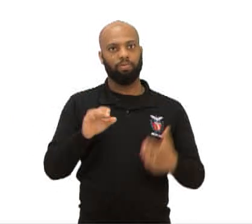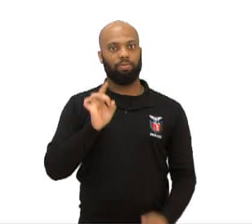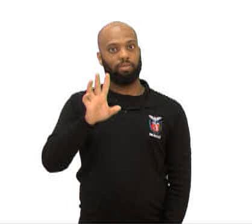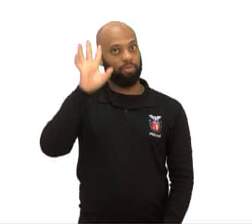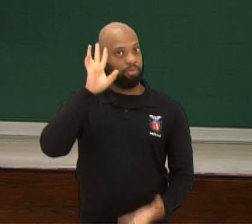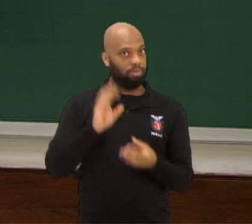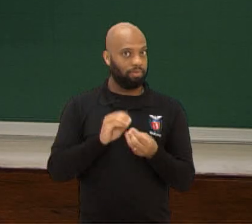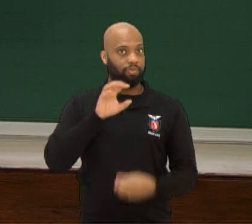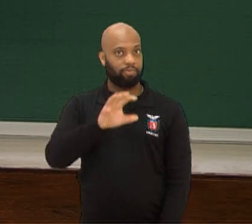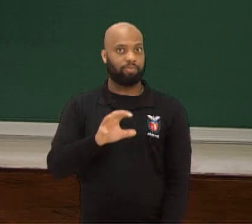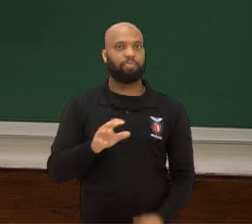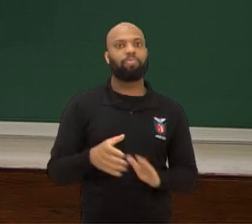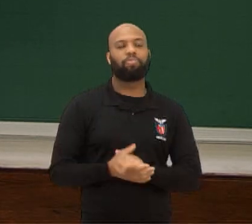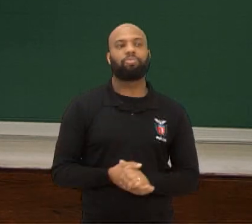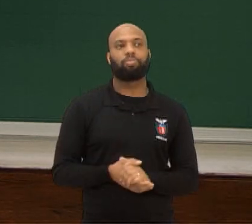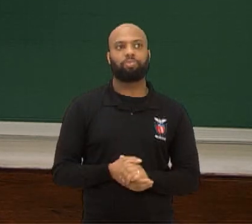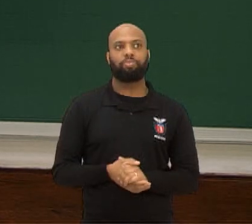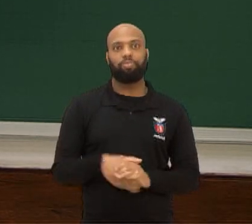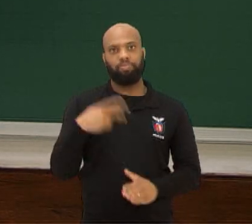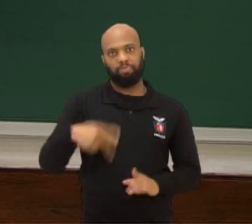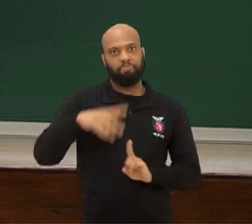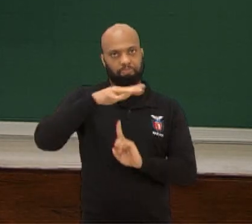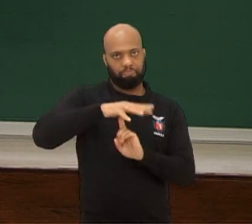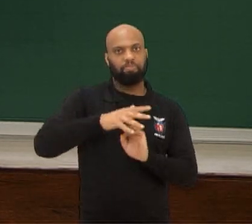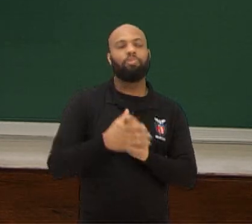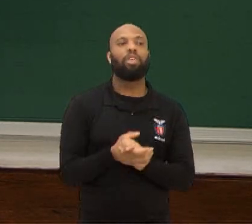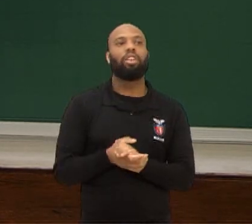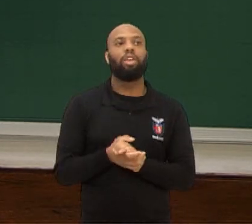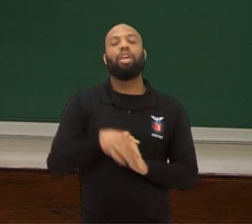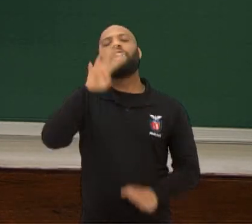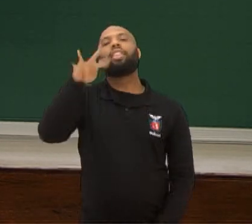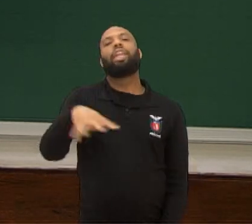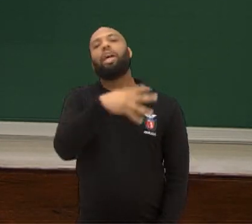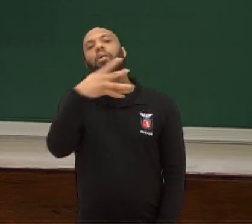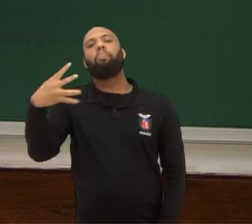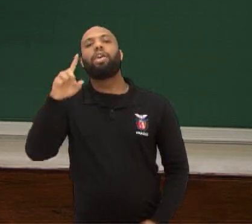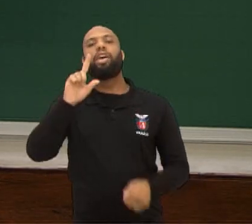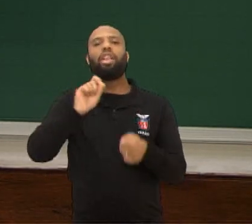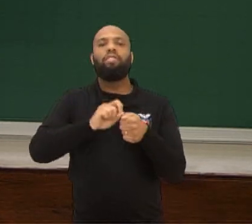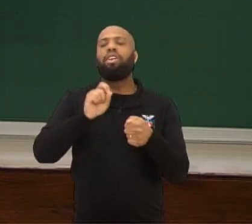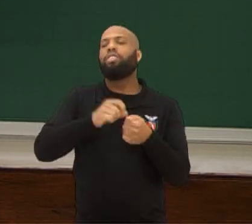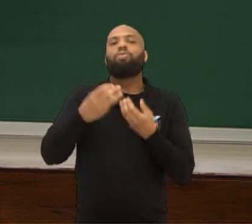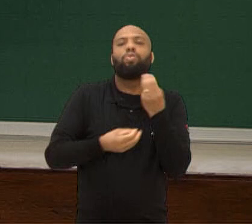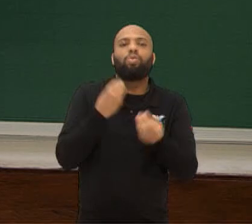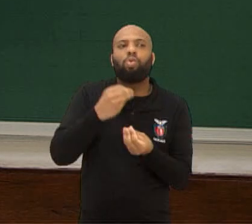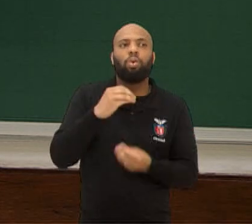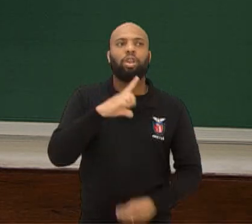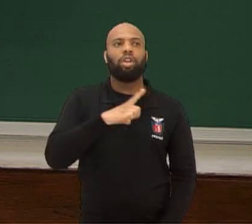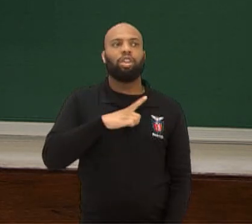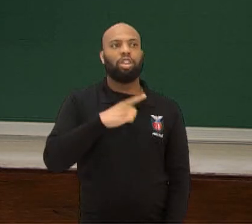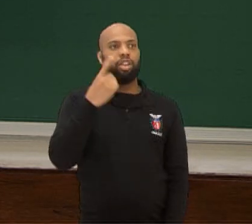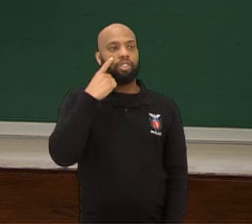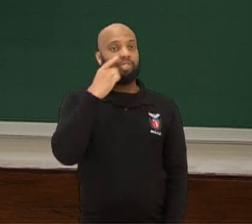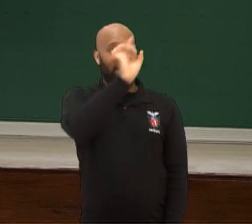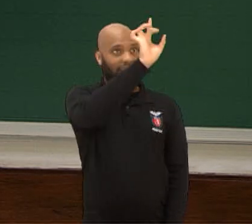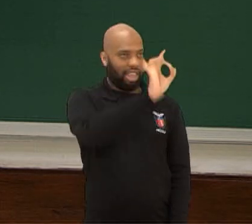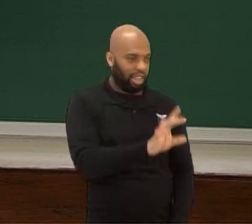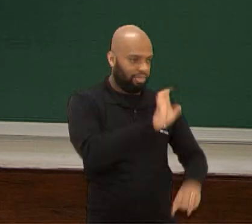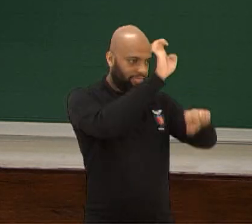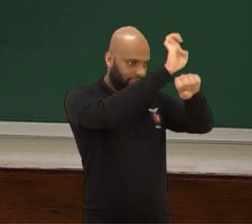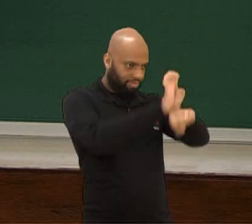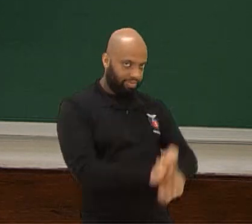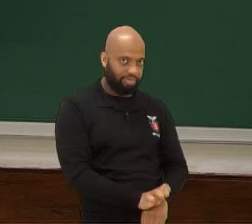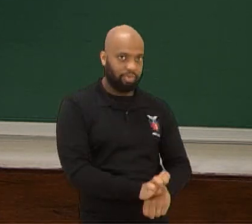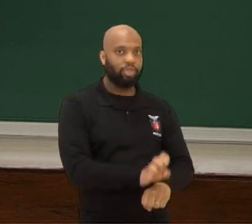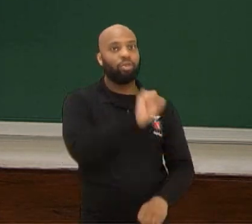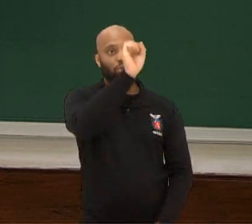para entender ali do nosso prato típico do nosso estado. E a tabela que vocês tinham que construir, considerando o quê? Cada um dos estados